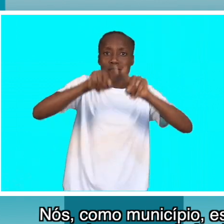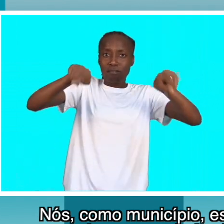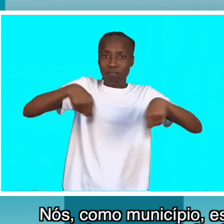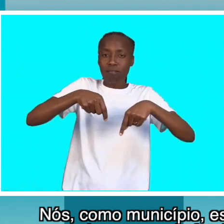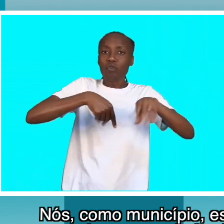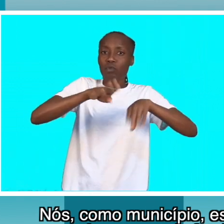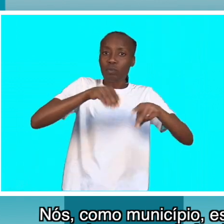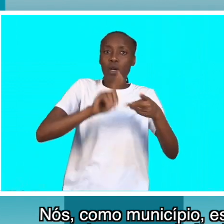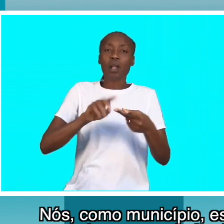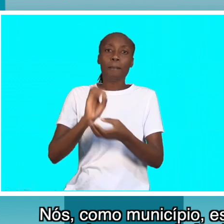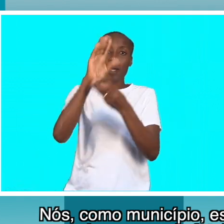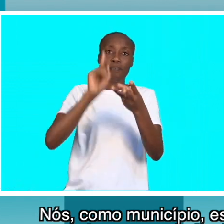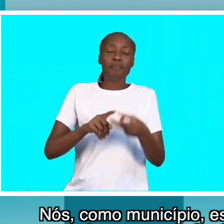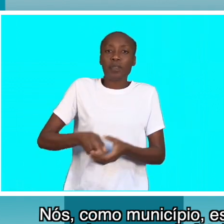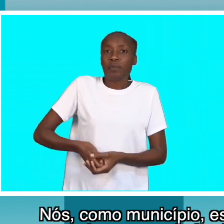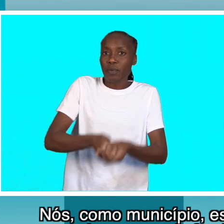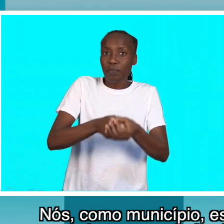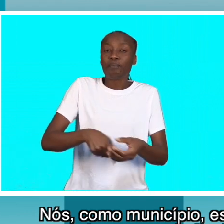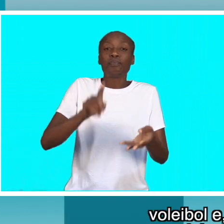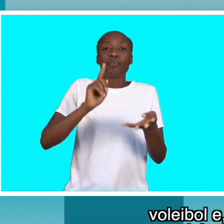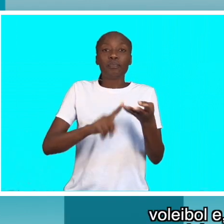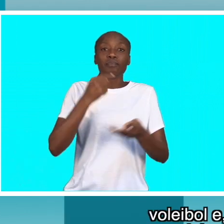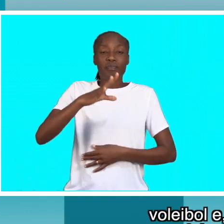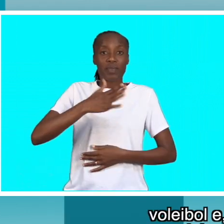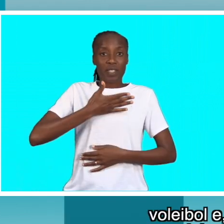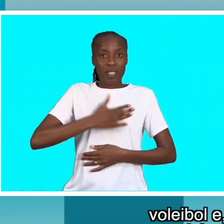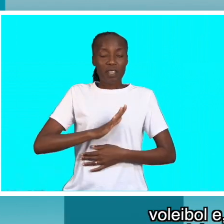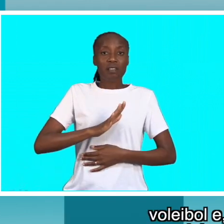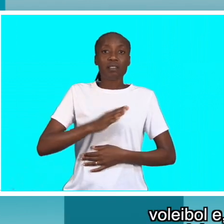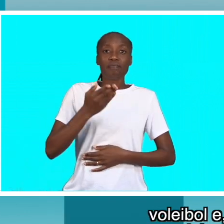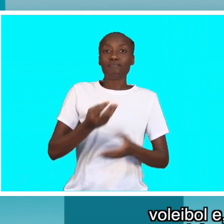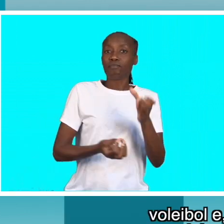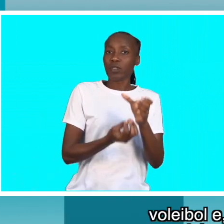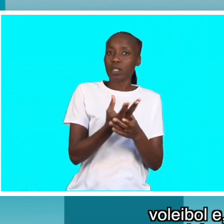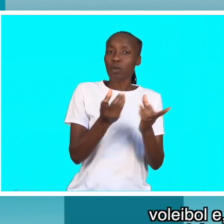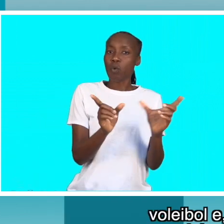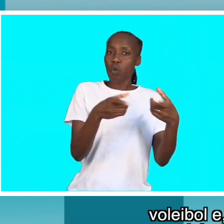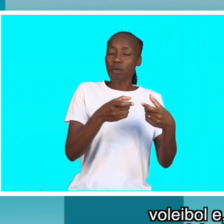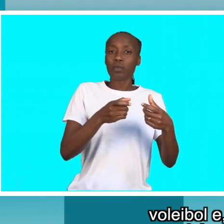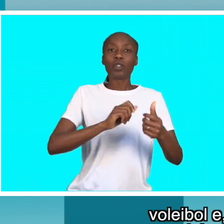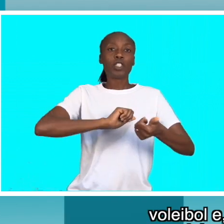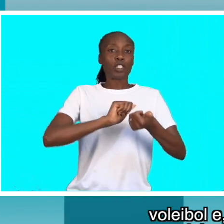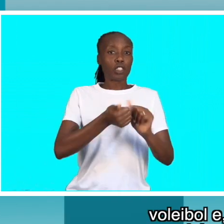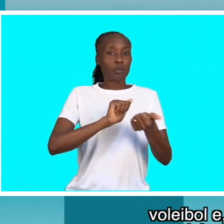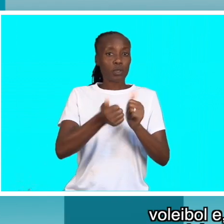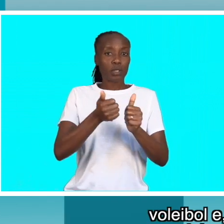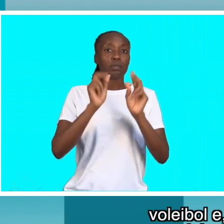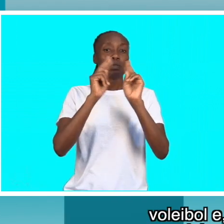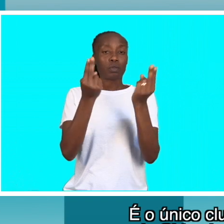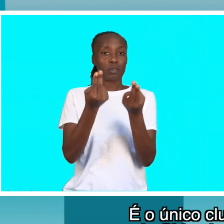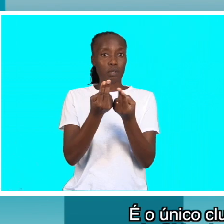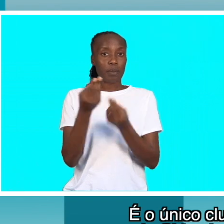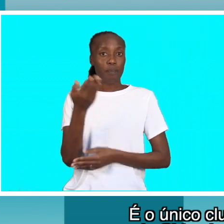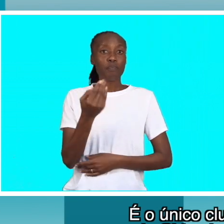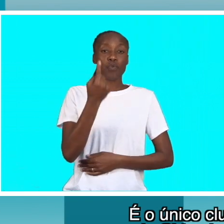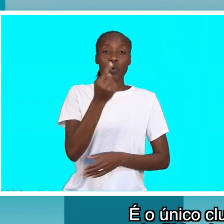futebol, para arranjarmos mais campos de basquete, handball, voleibol, só para ver que nós criámos um clube desportivo municipal, que